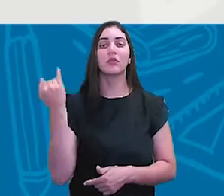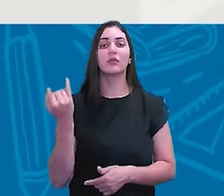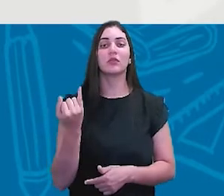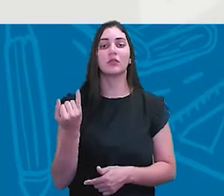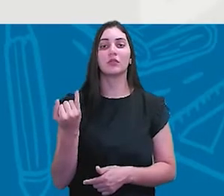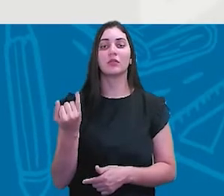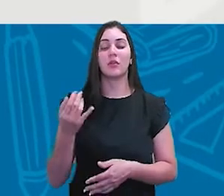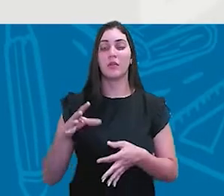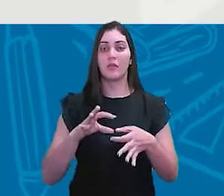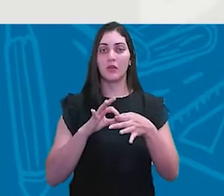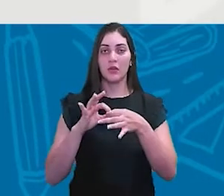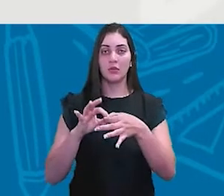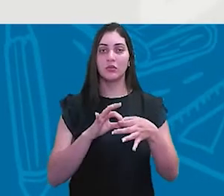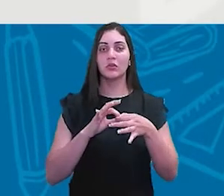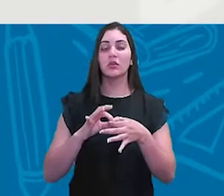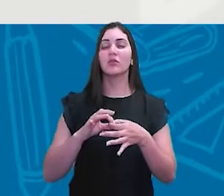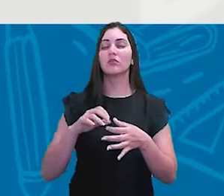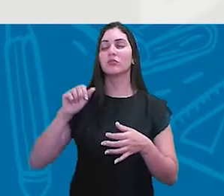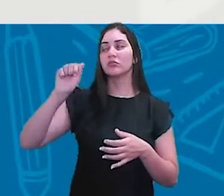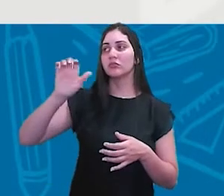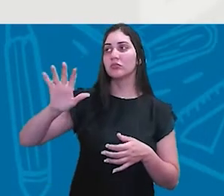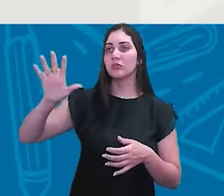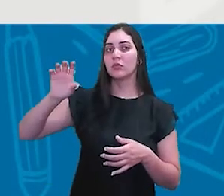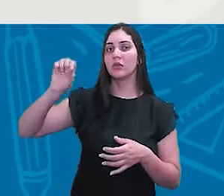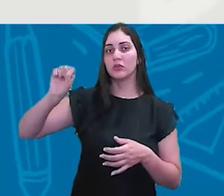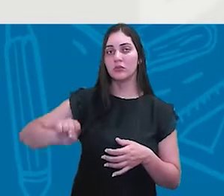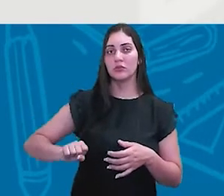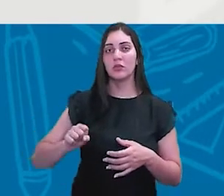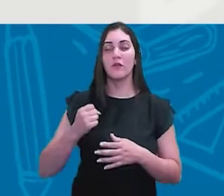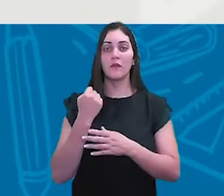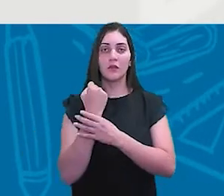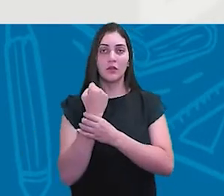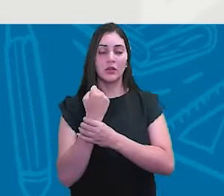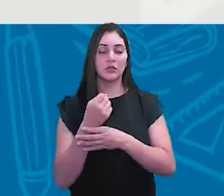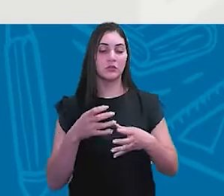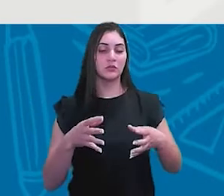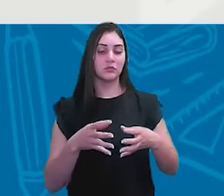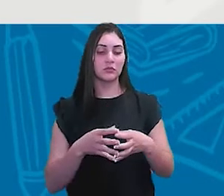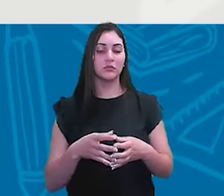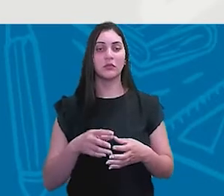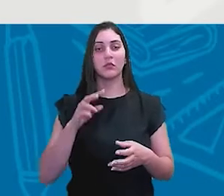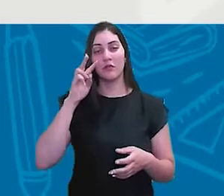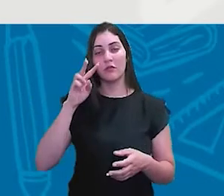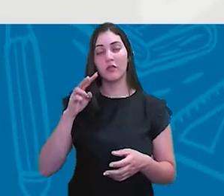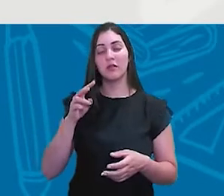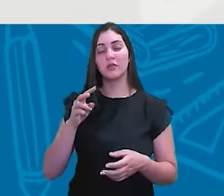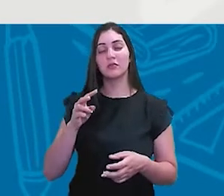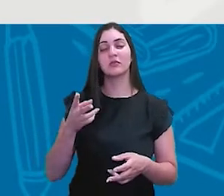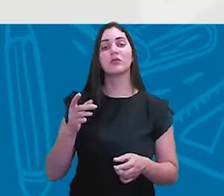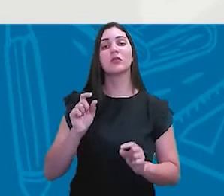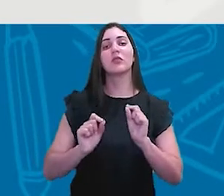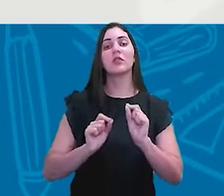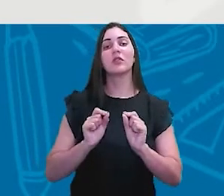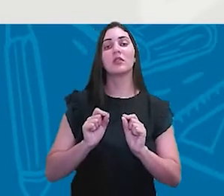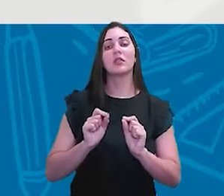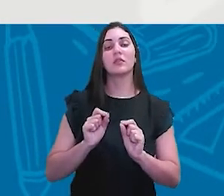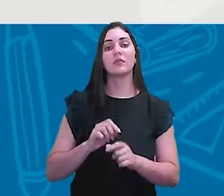para a União da América do Sul, fortalecimento do bloco, né, para você se observar como a América,